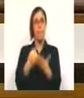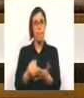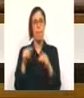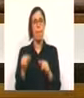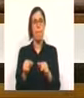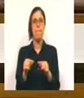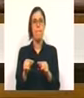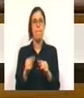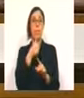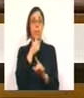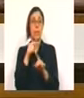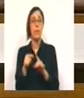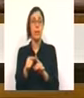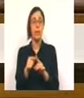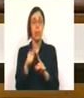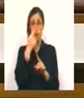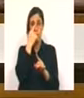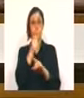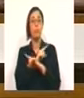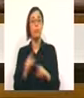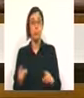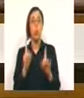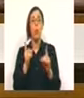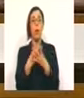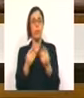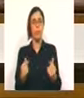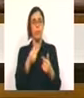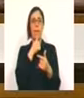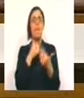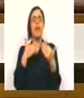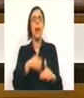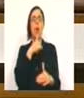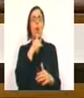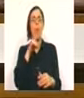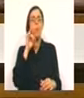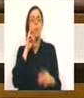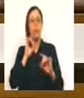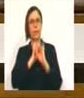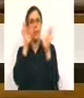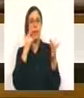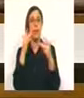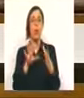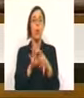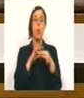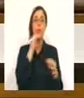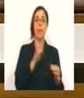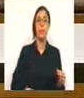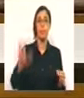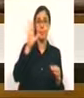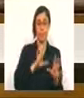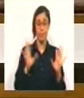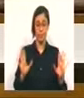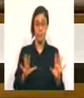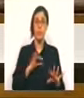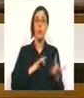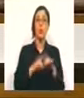esta decisão de impedir o ultrapassar esta linha vermelha e de garantir a transparência e a coesão territorial. São